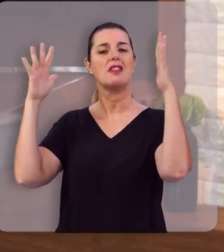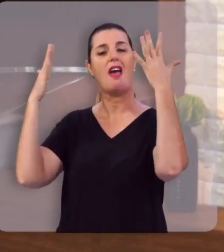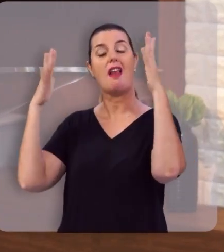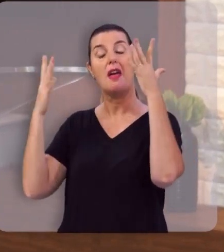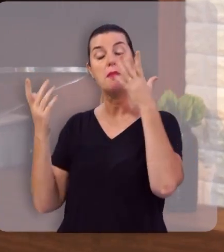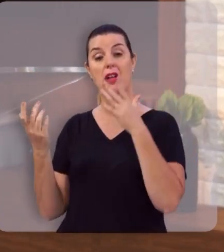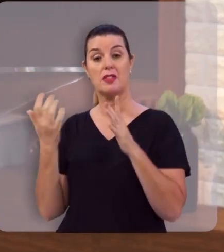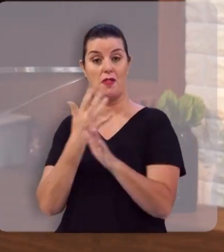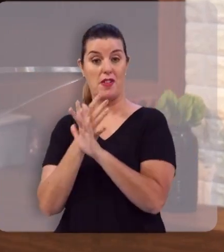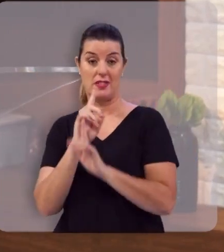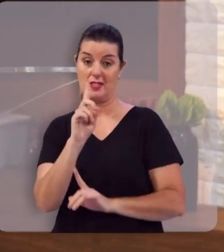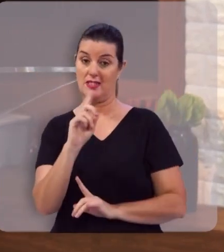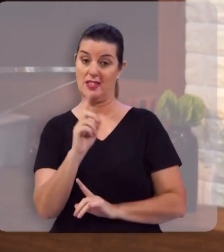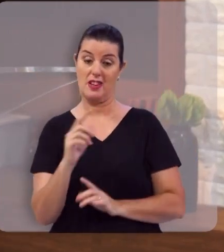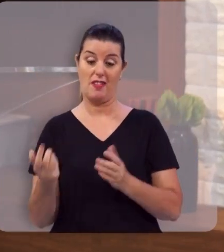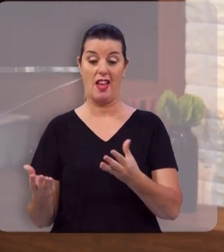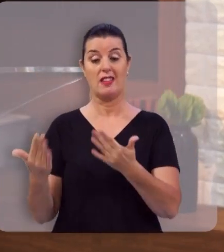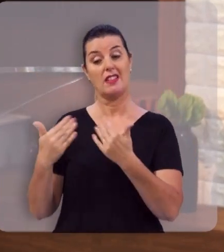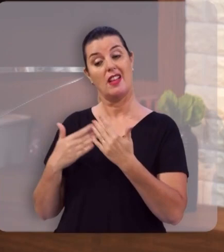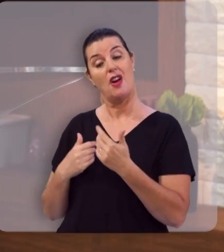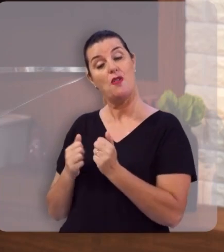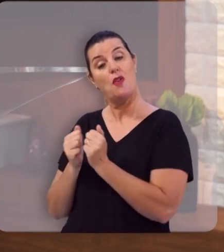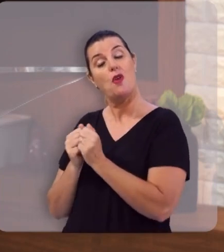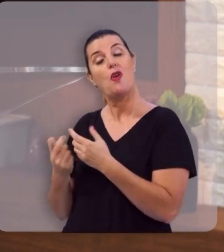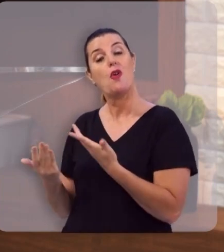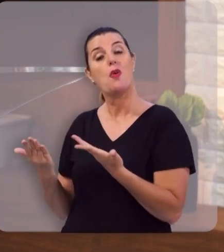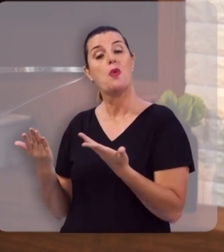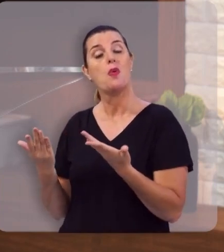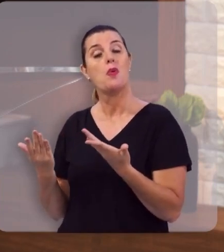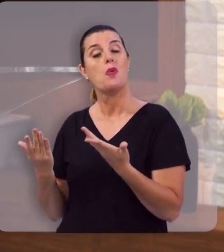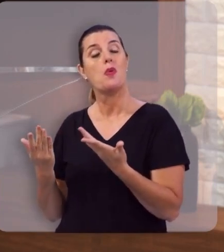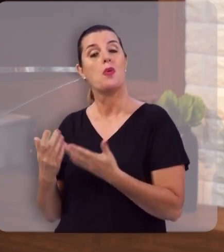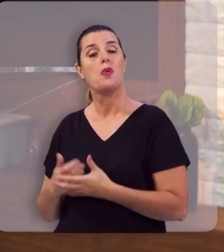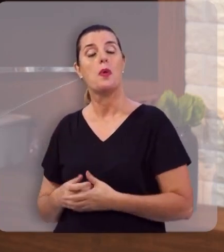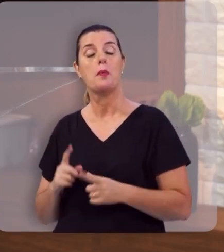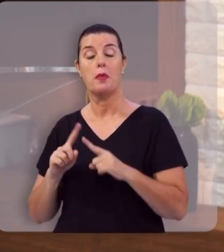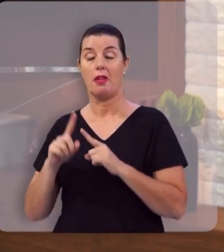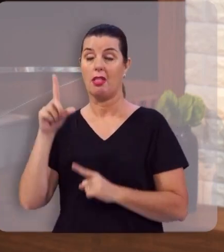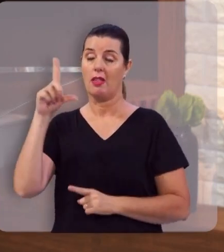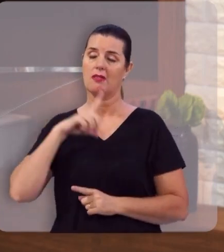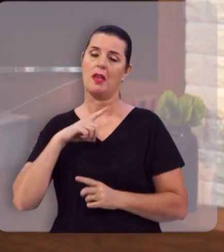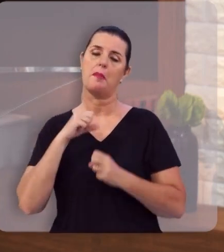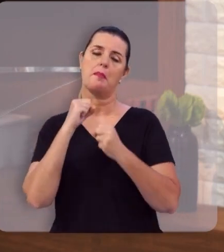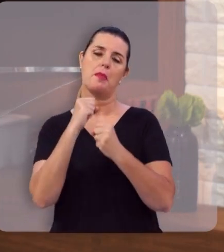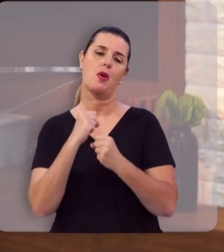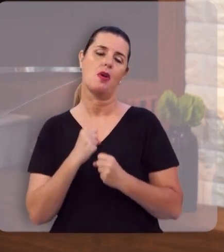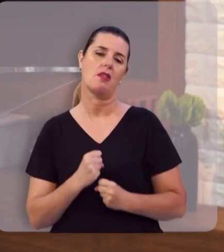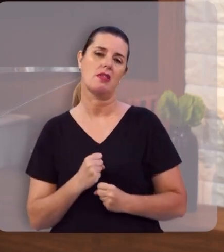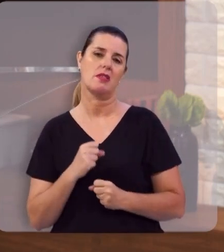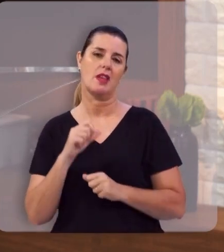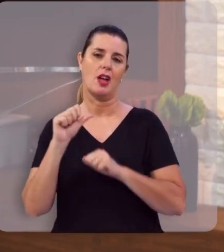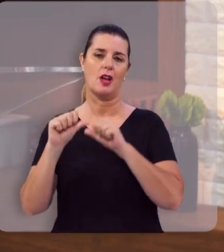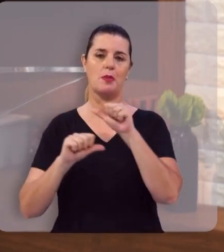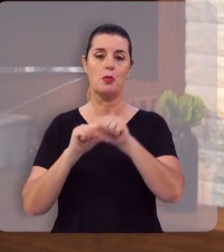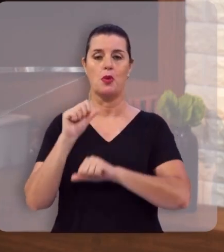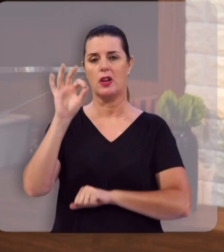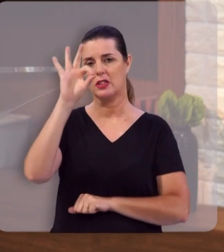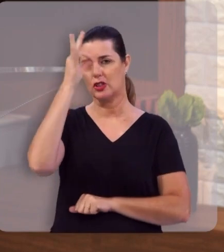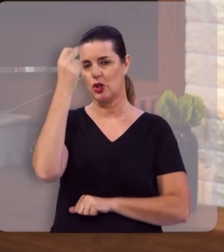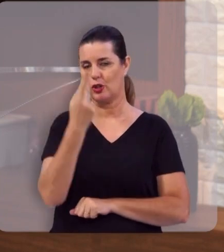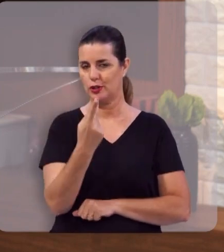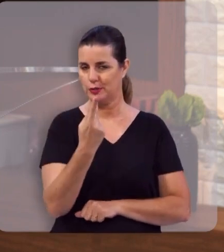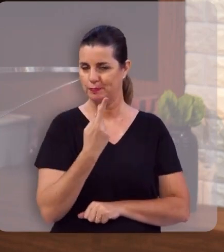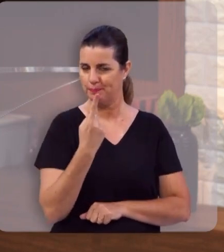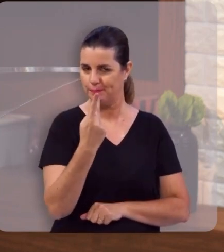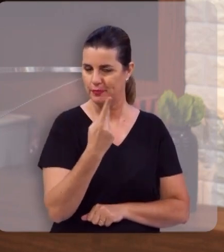voltar de mãos vazias, você vai voltar trazendo seus feixes, porque Deus é poderoso para mudar a sua sorte, a minha sorte,